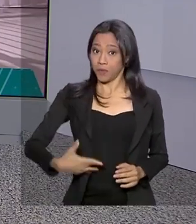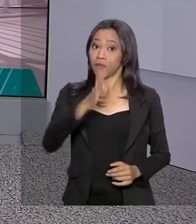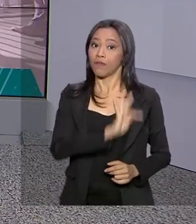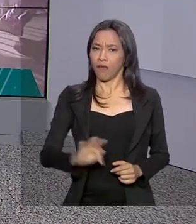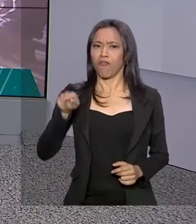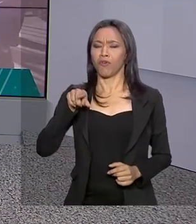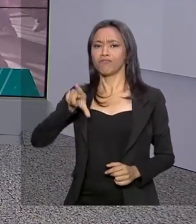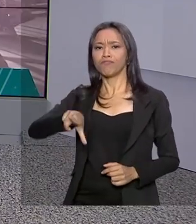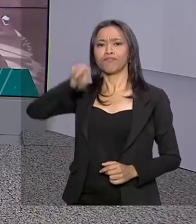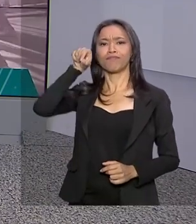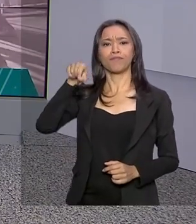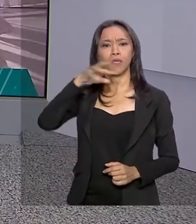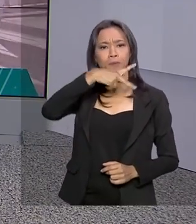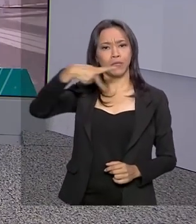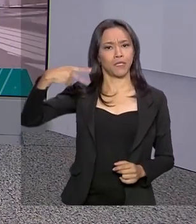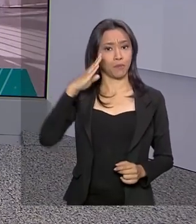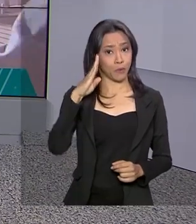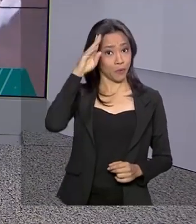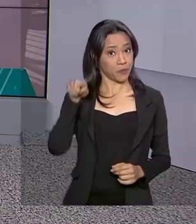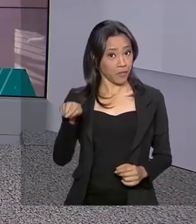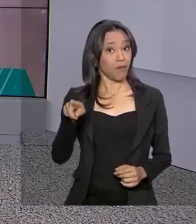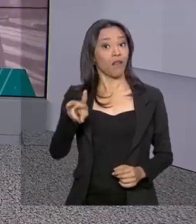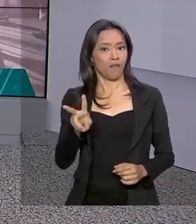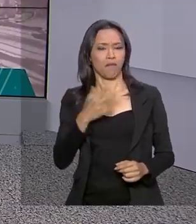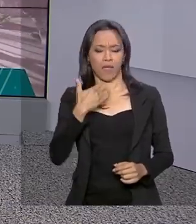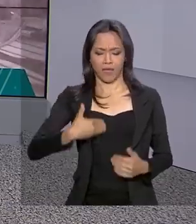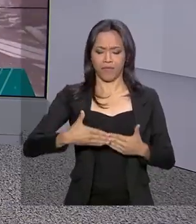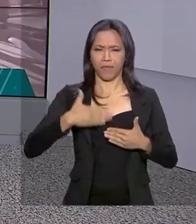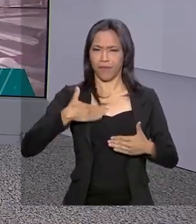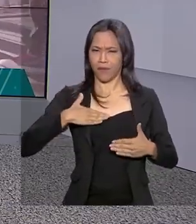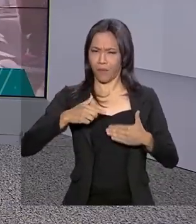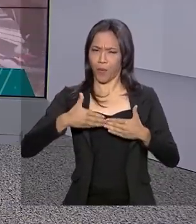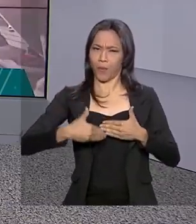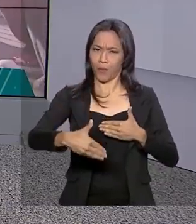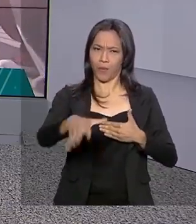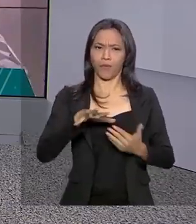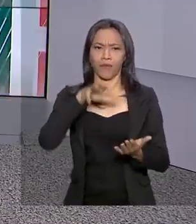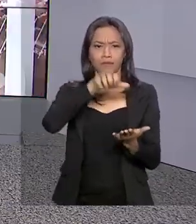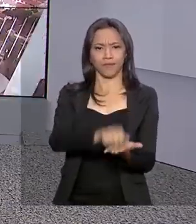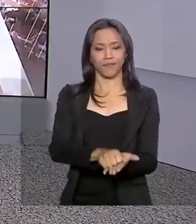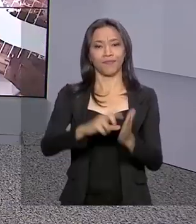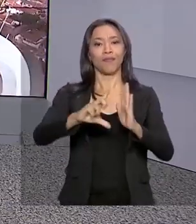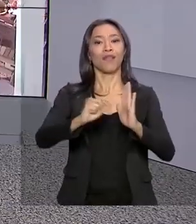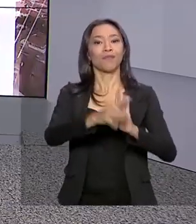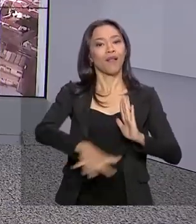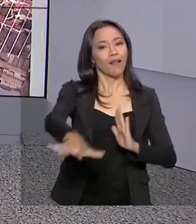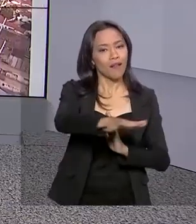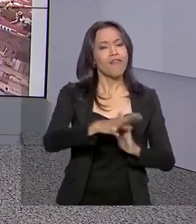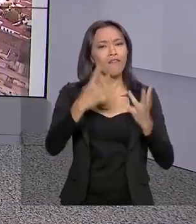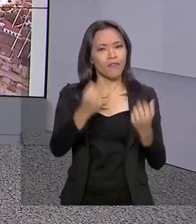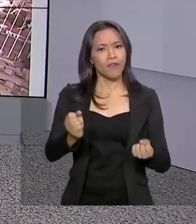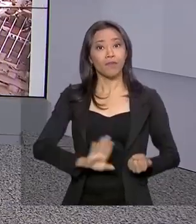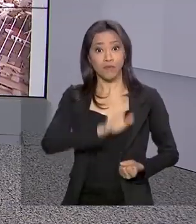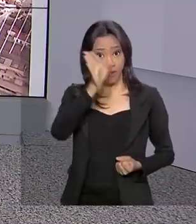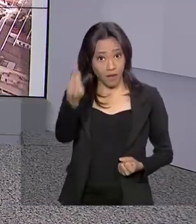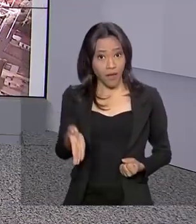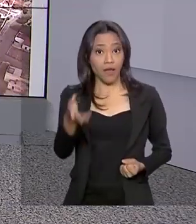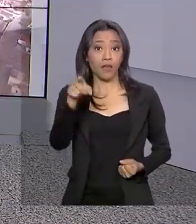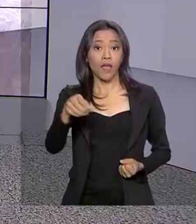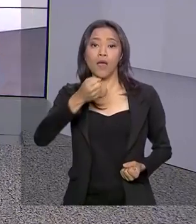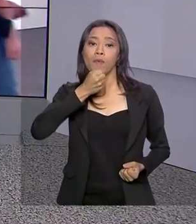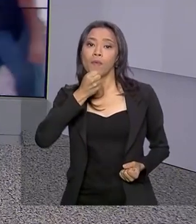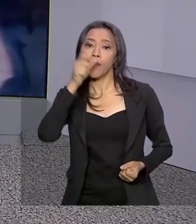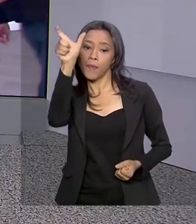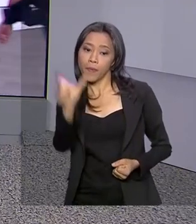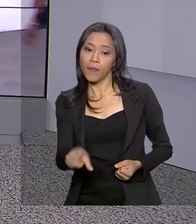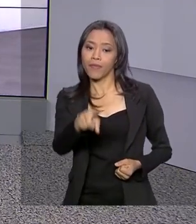pelo presidente jair bolsonaro e toma posse daqui a pouco no palácio do planalto e nós vamos pra lá porque a repórter luciana collares